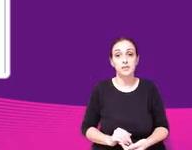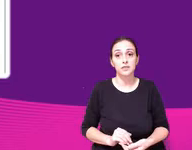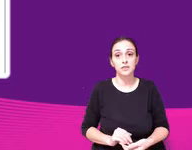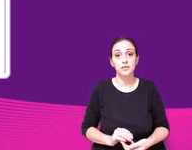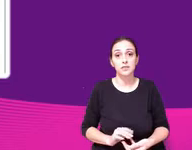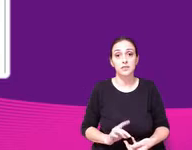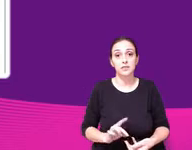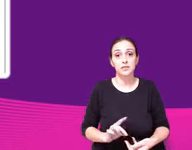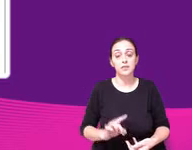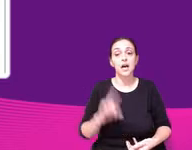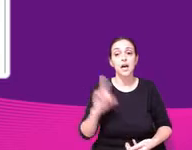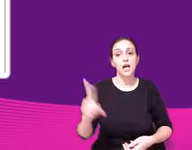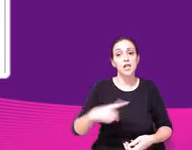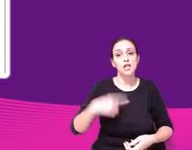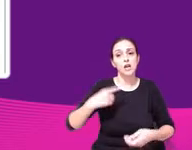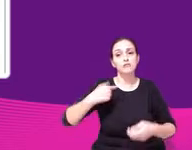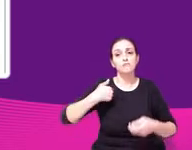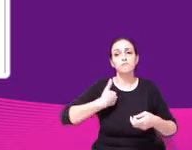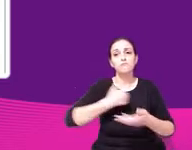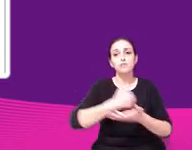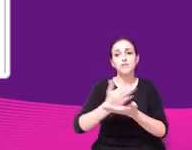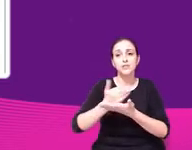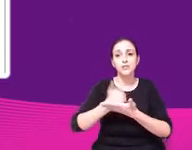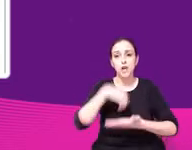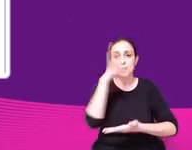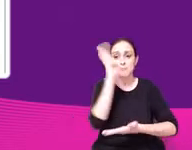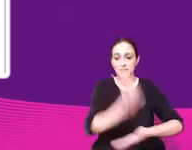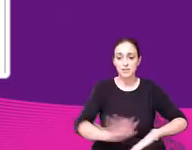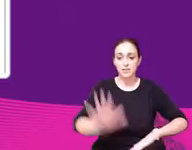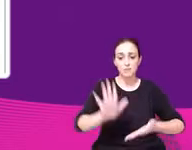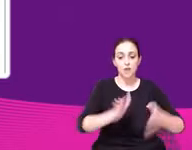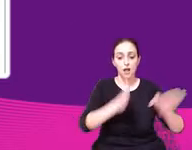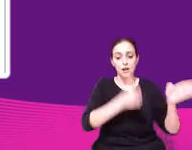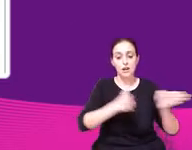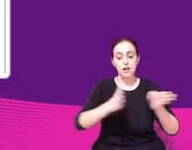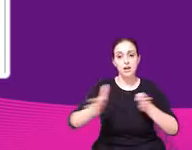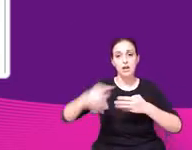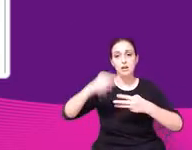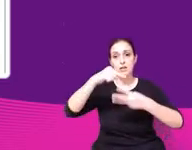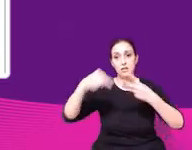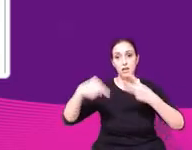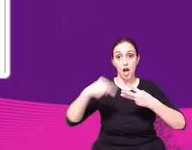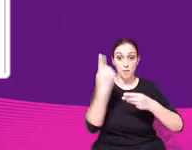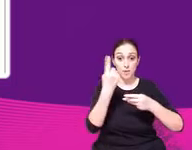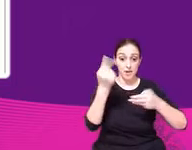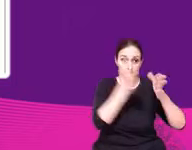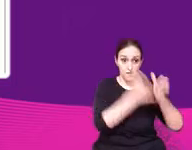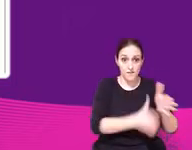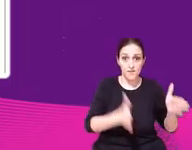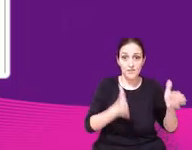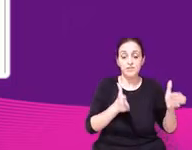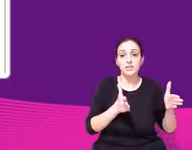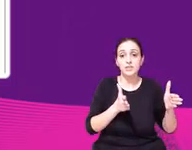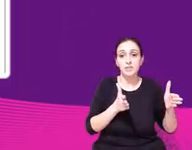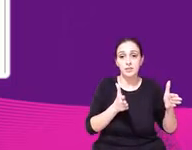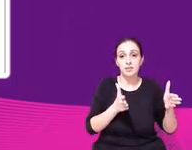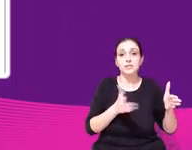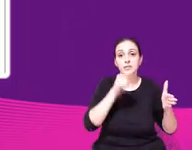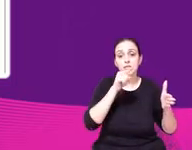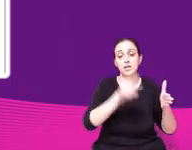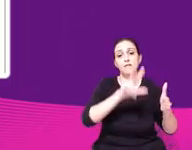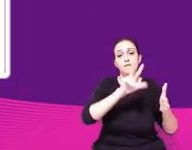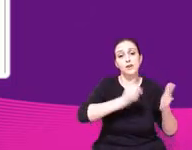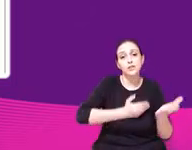Nós, didaticamente, dividimos os transplantes do Brasil em 3 fases. Na primeira fase, que eu denomino de heróica, que vai do início